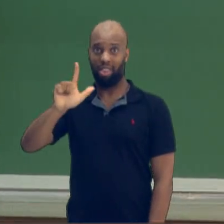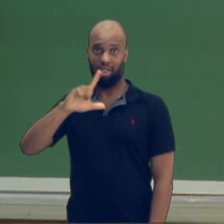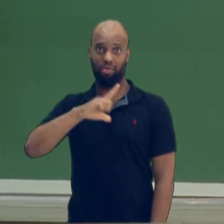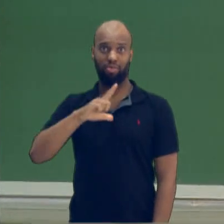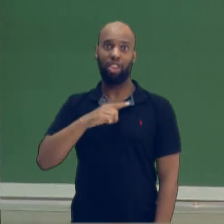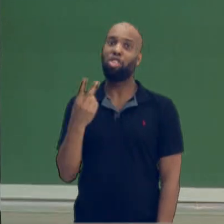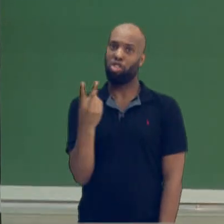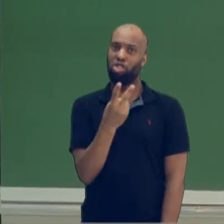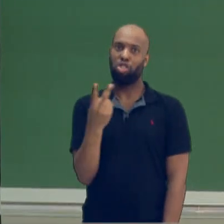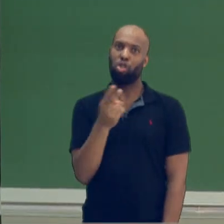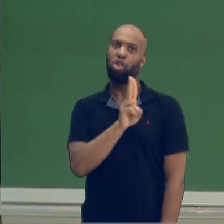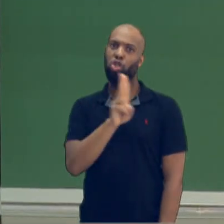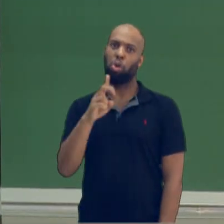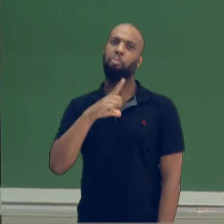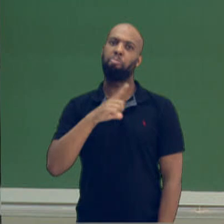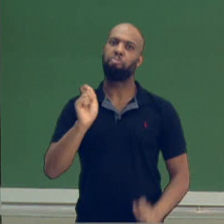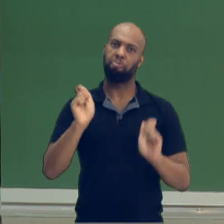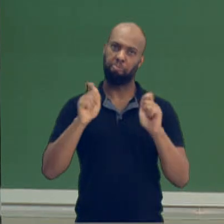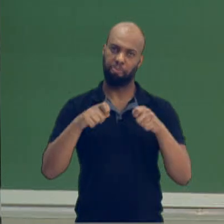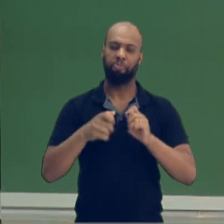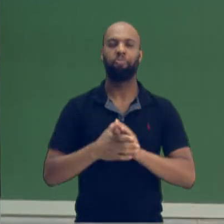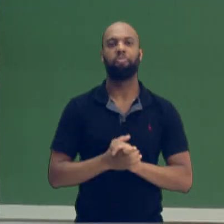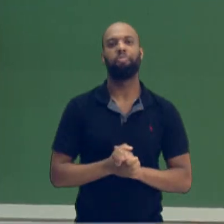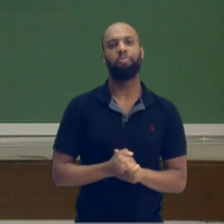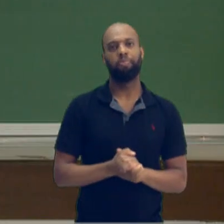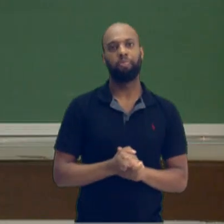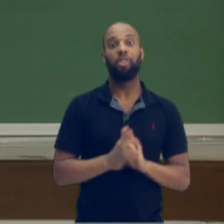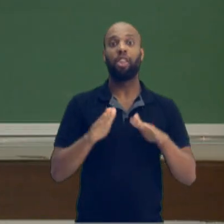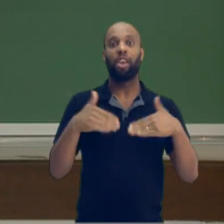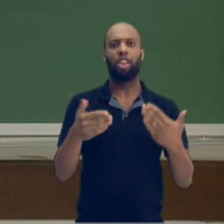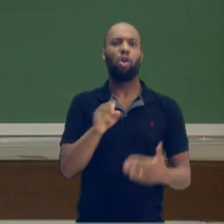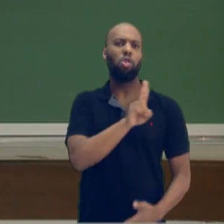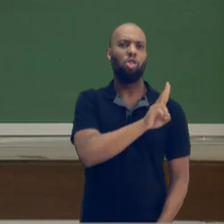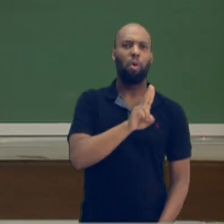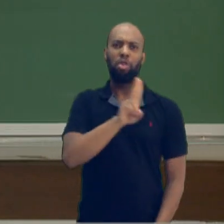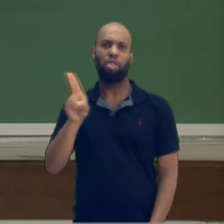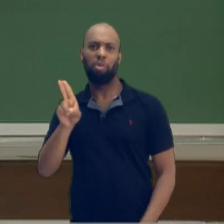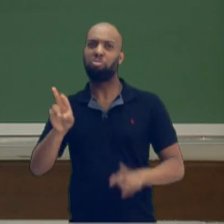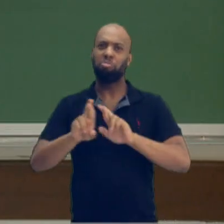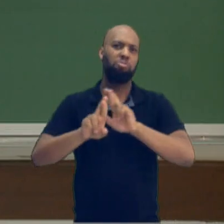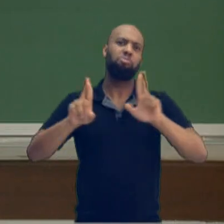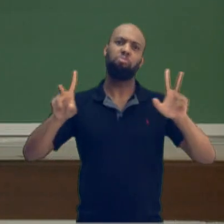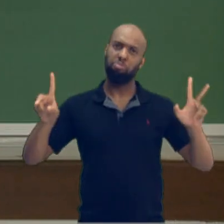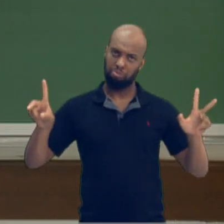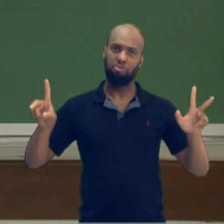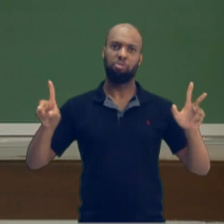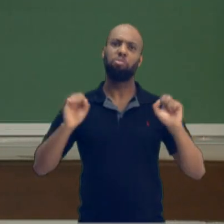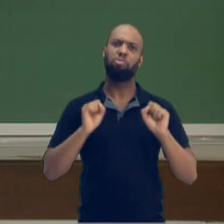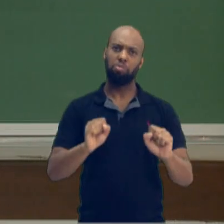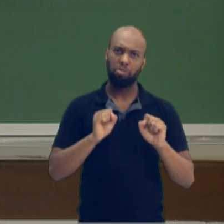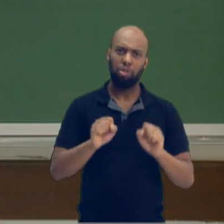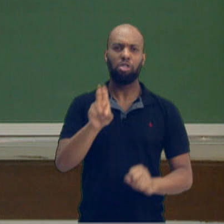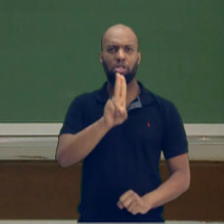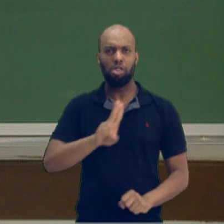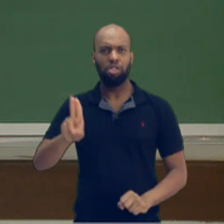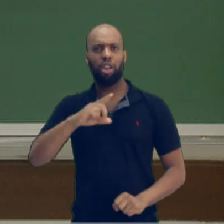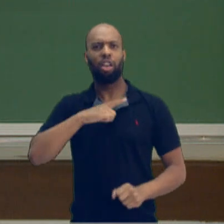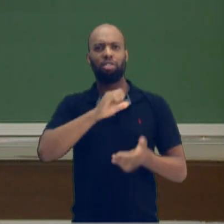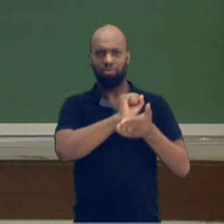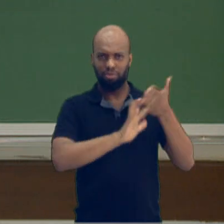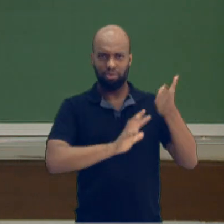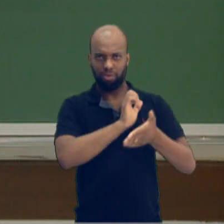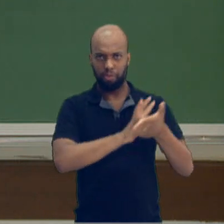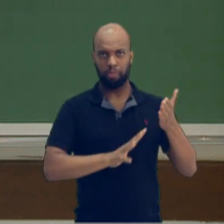função afim, como função polinomial, perfeito? Então, é uma nomenclatura que a gente passa a utilizar também, que vocês vão ver em muitos